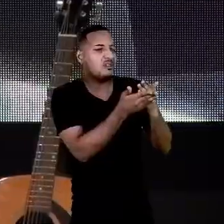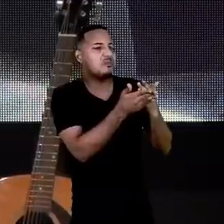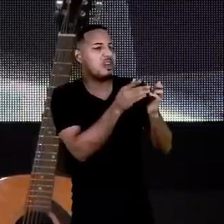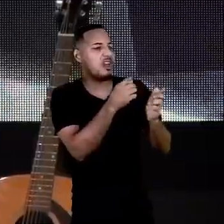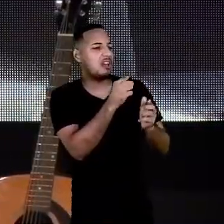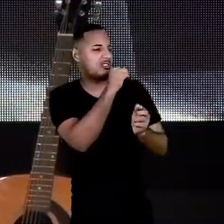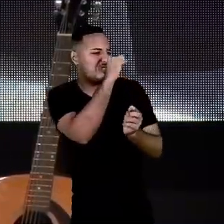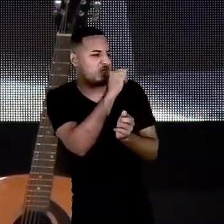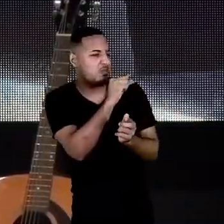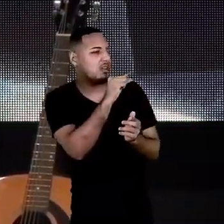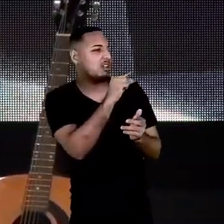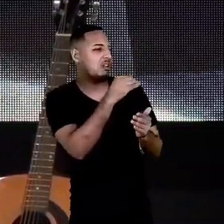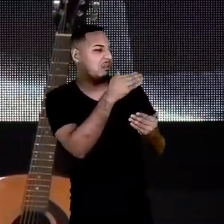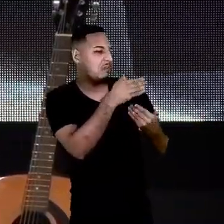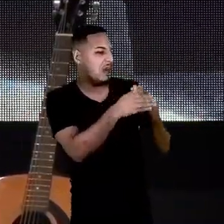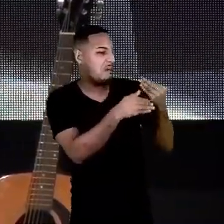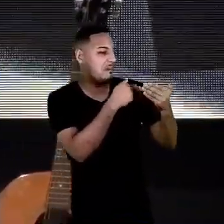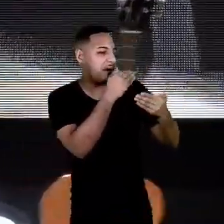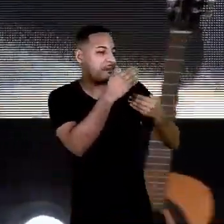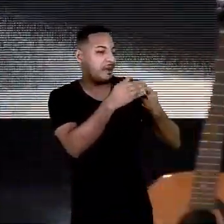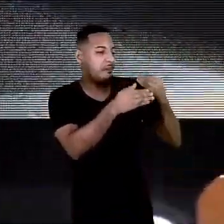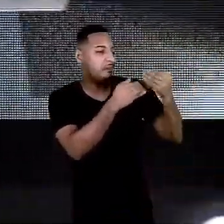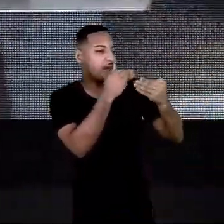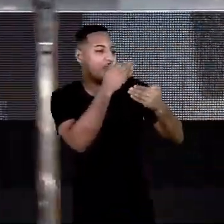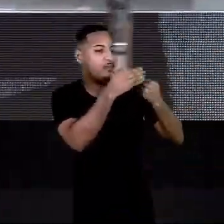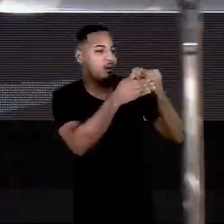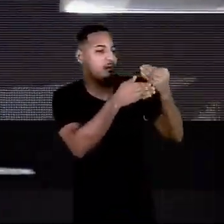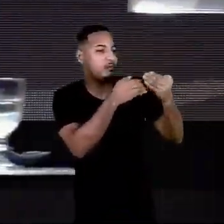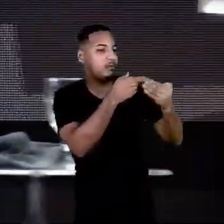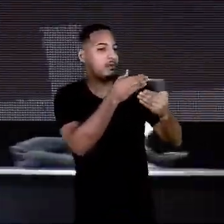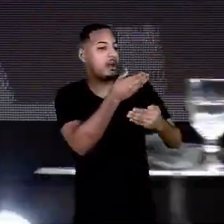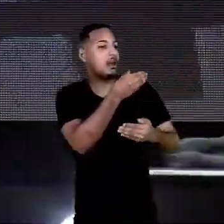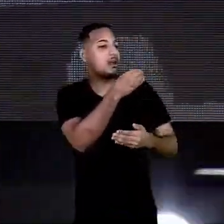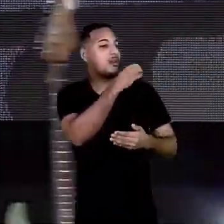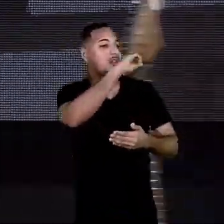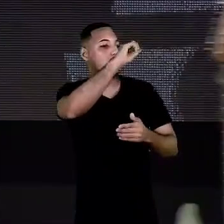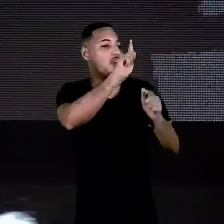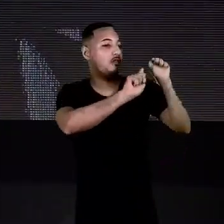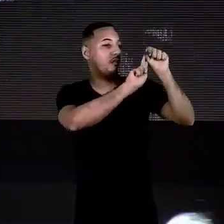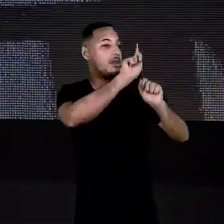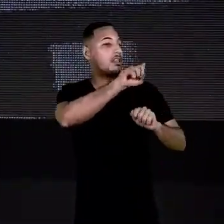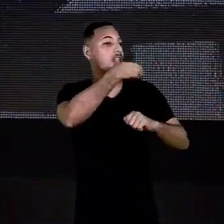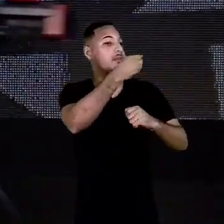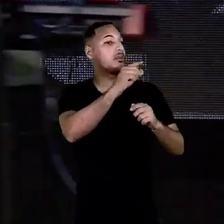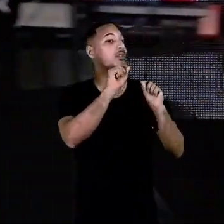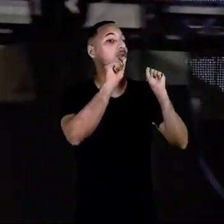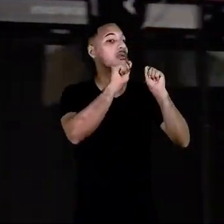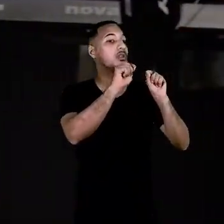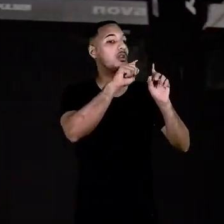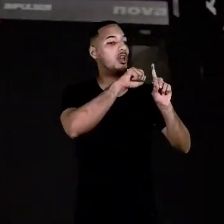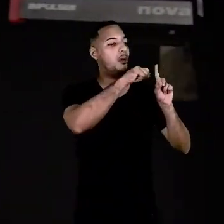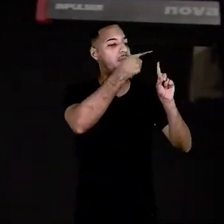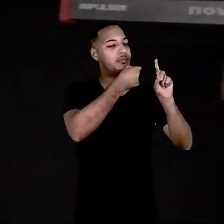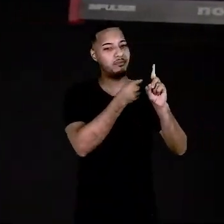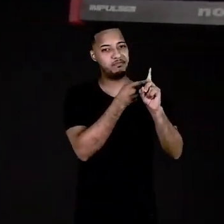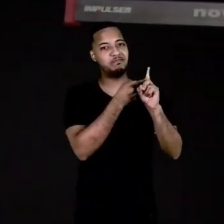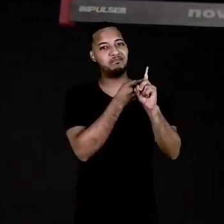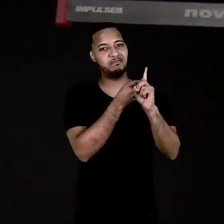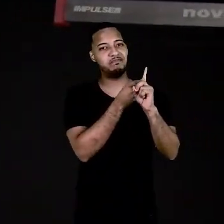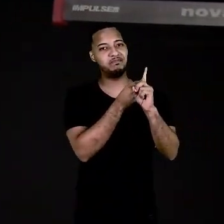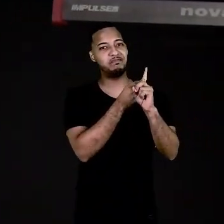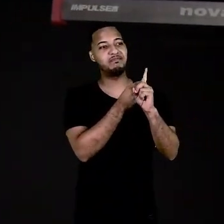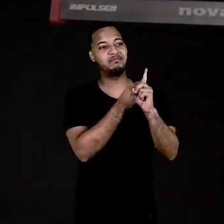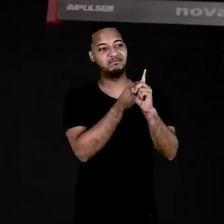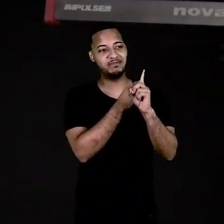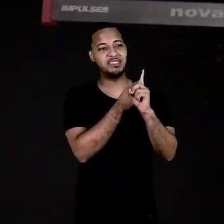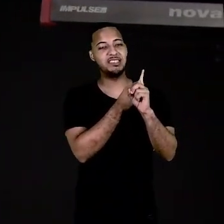ver. Quando é daqui a pouco, 9 meses, está aí. Não estou profetizando sobre a sua vida não, mas é a realidade. É ou não